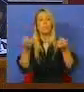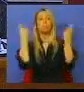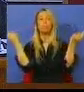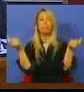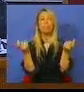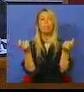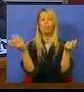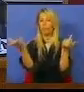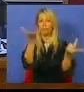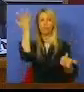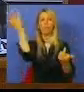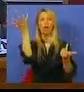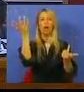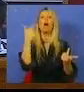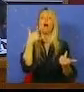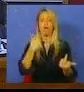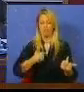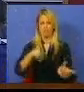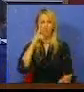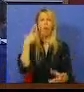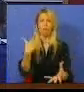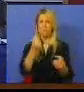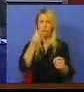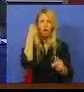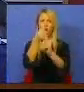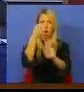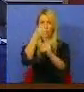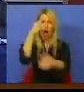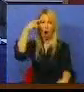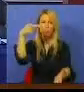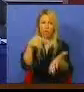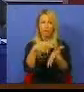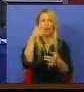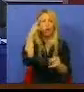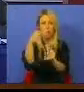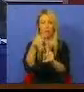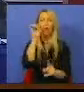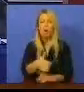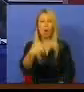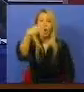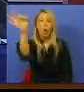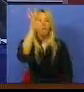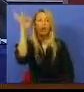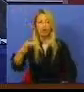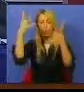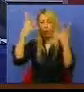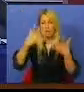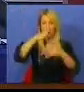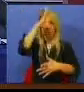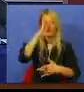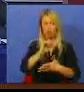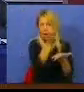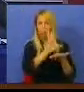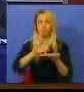que ia lutar por um objetivo que era ter 1%, 1% do Orçamento de Estado no Ministério da Cultura. No